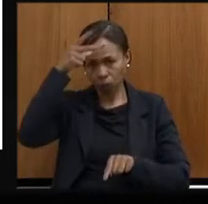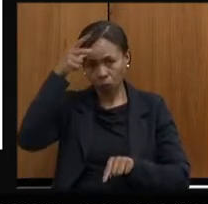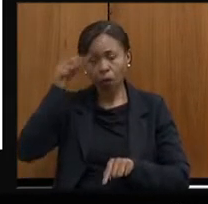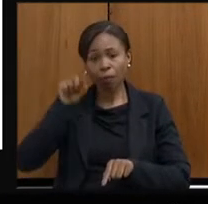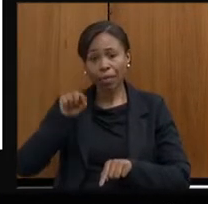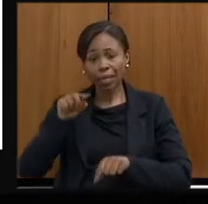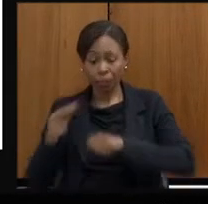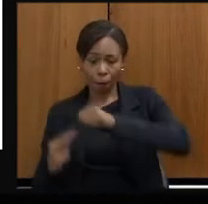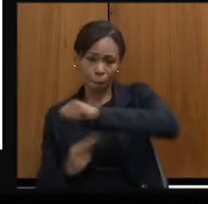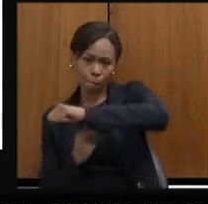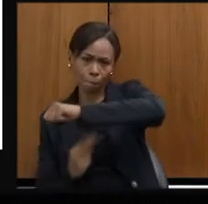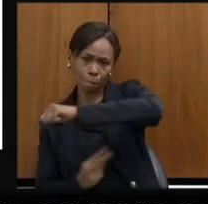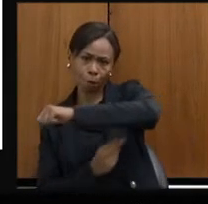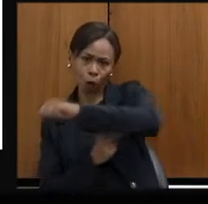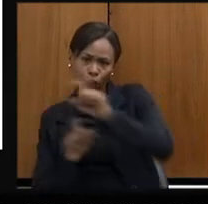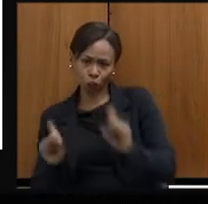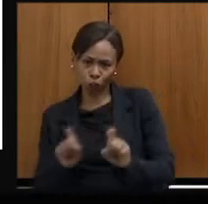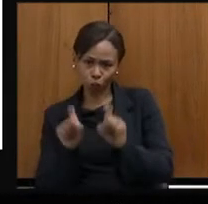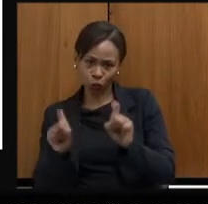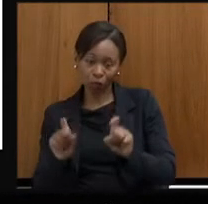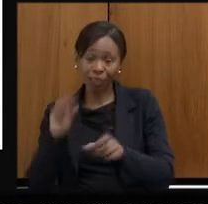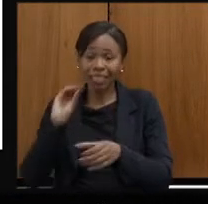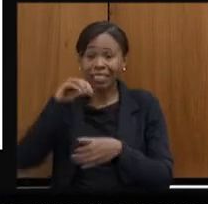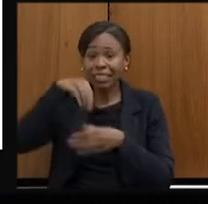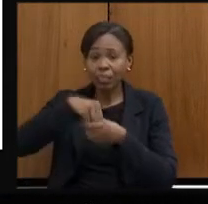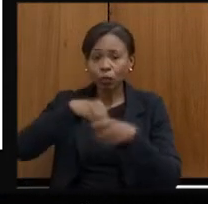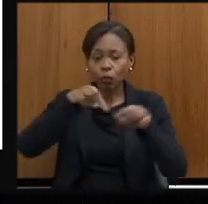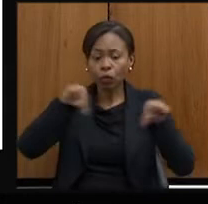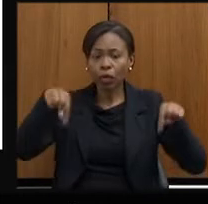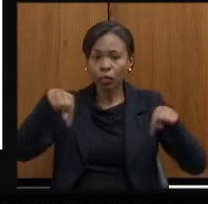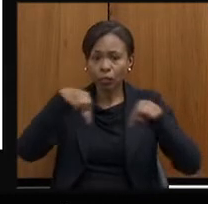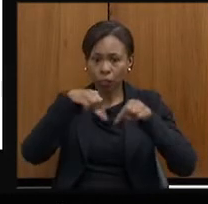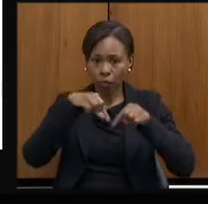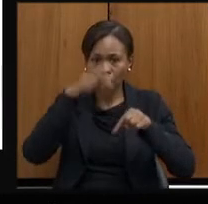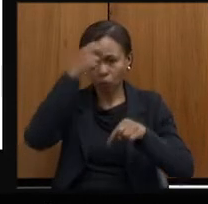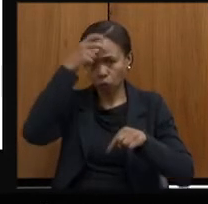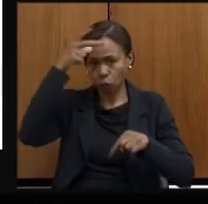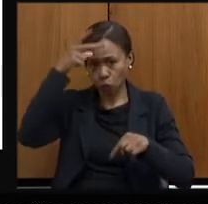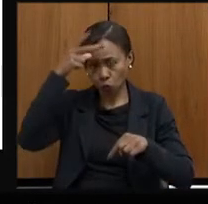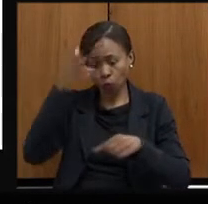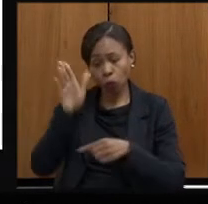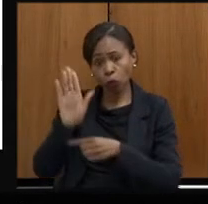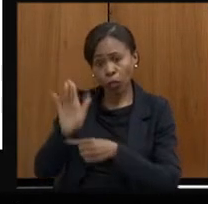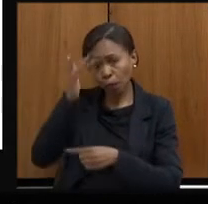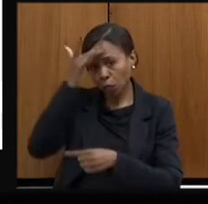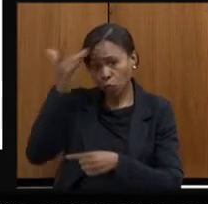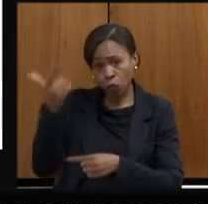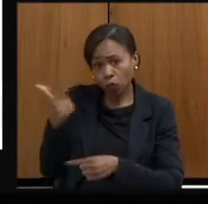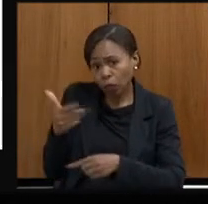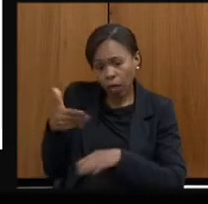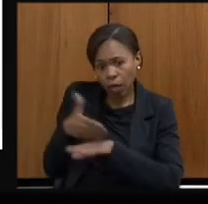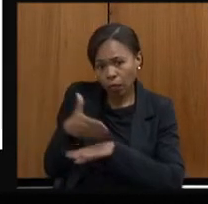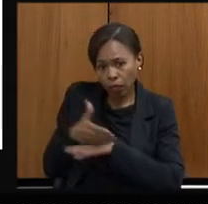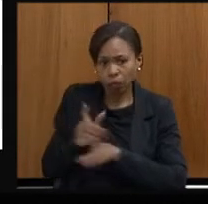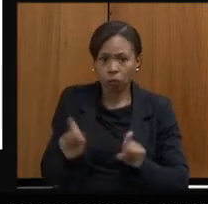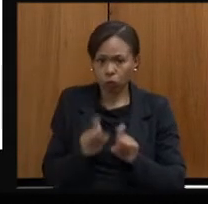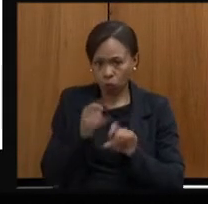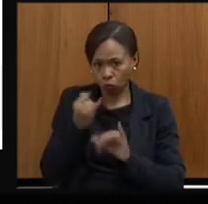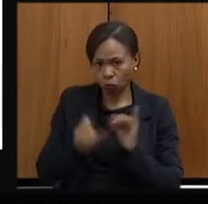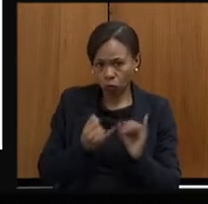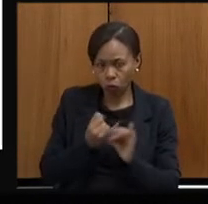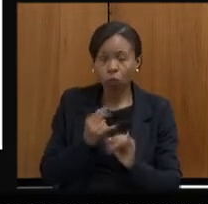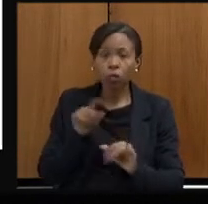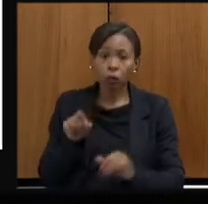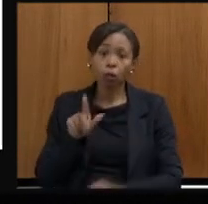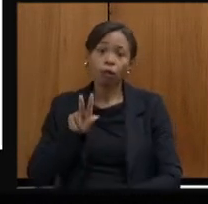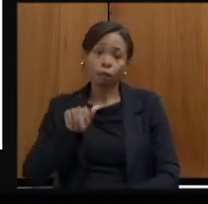ponte digital numa sala da prefeitura e atender aquelas pessoas que não têm acesso. Então, ela, além de ter vagas do